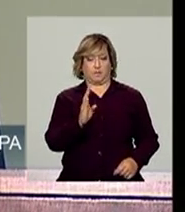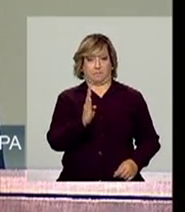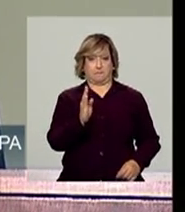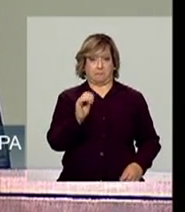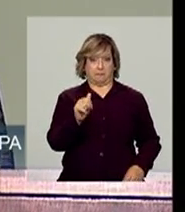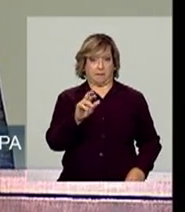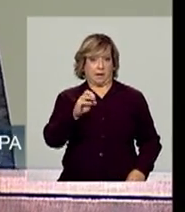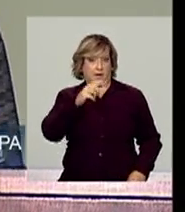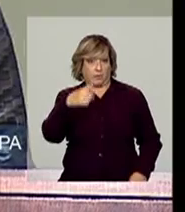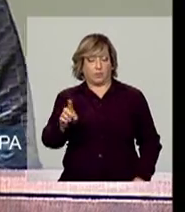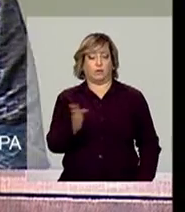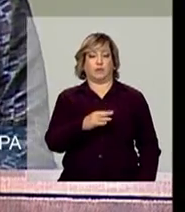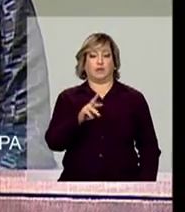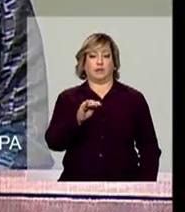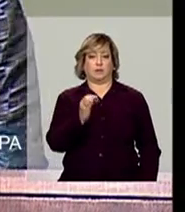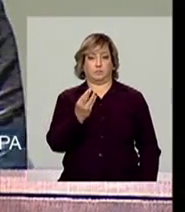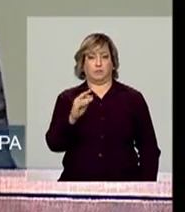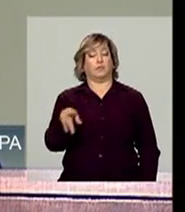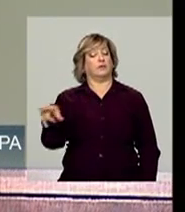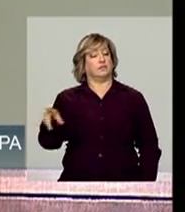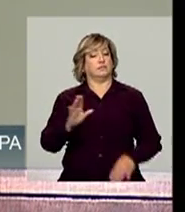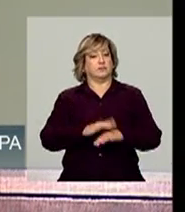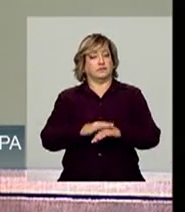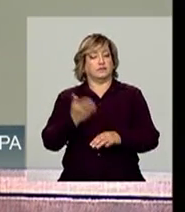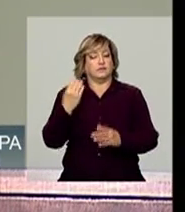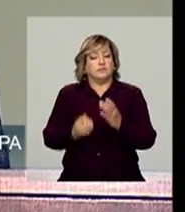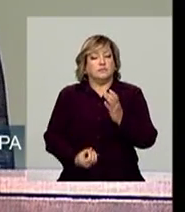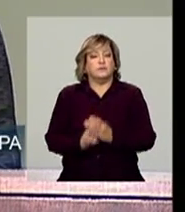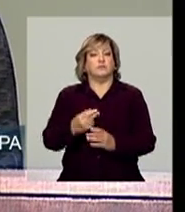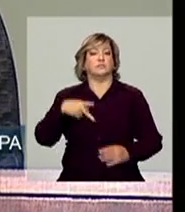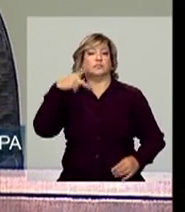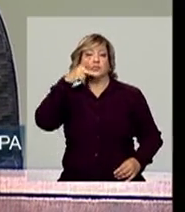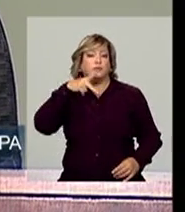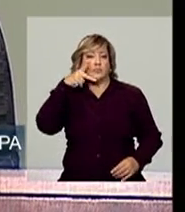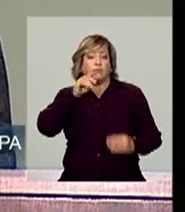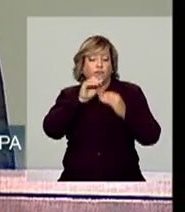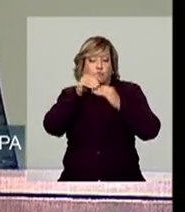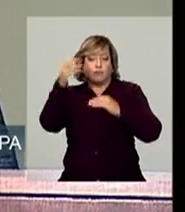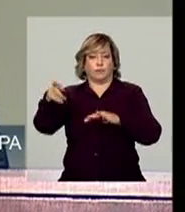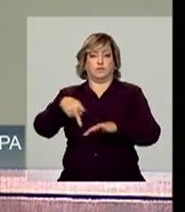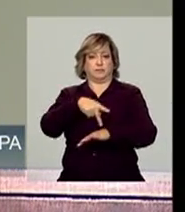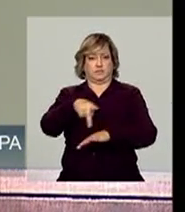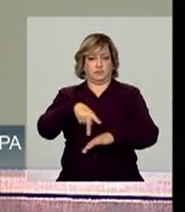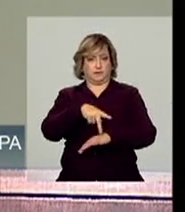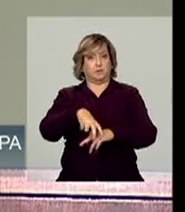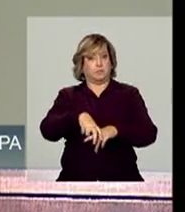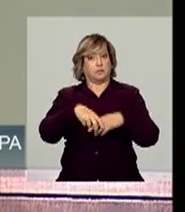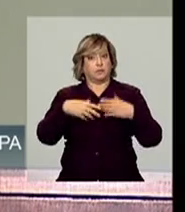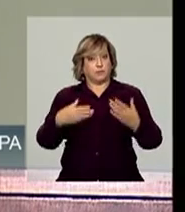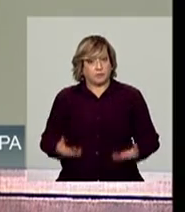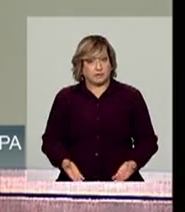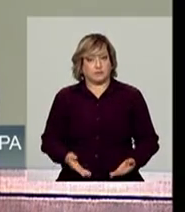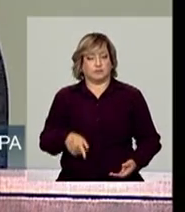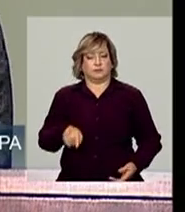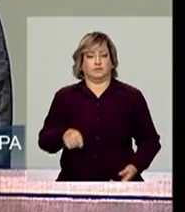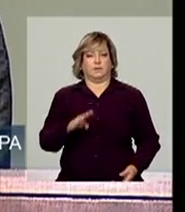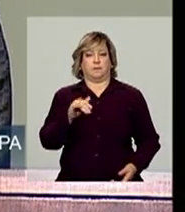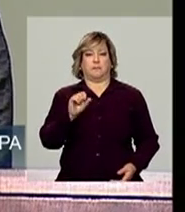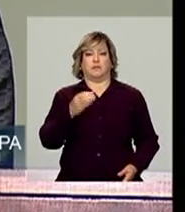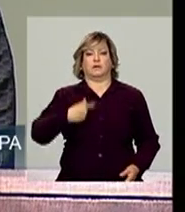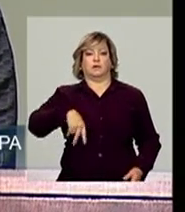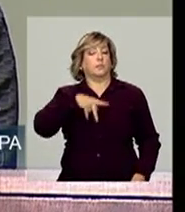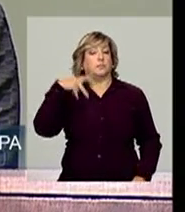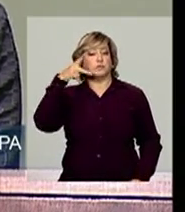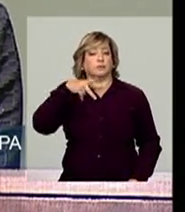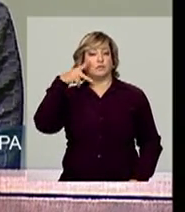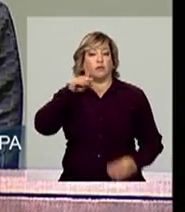o Barão lançou as bases da nossa política externa. E, por base de nossa política externa